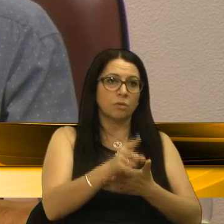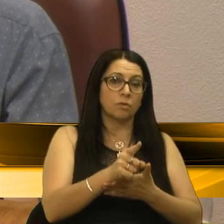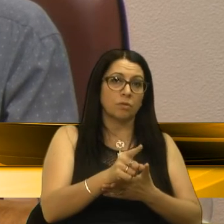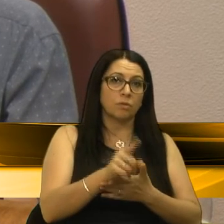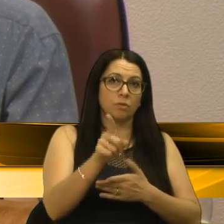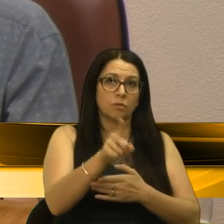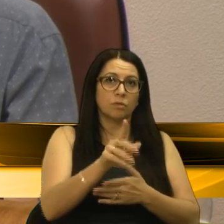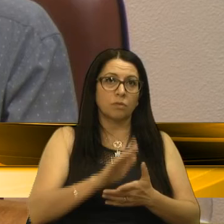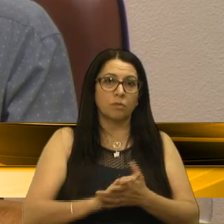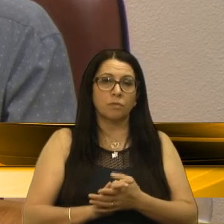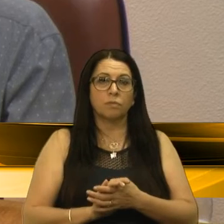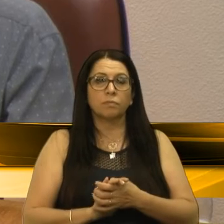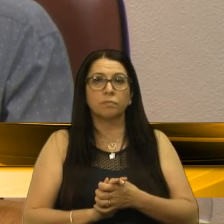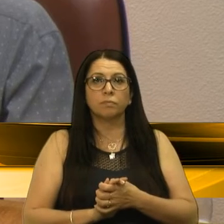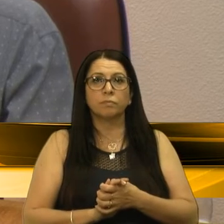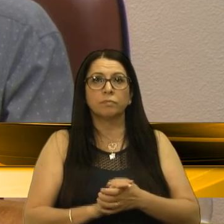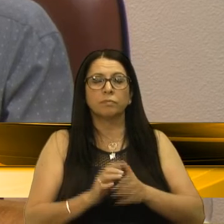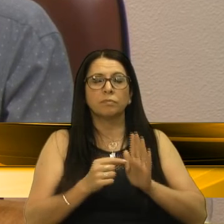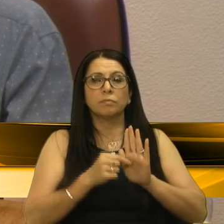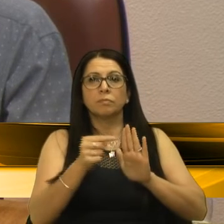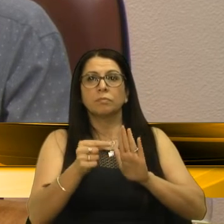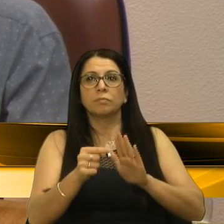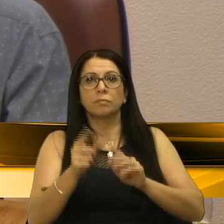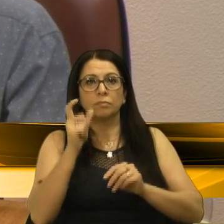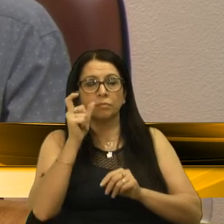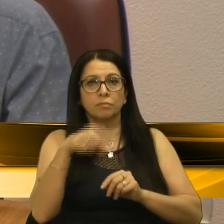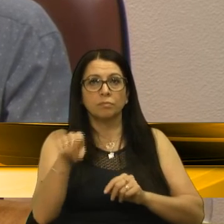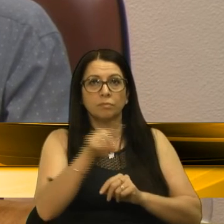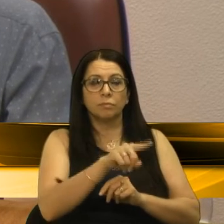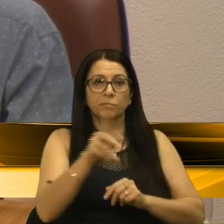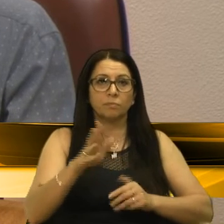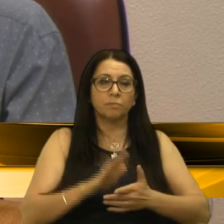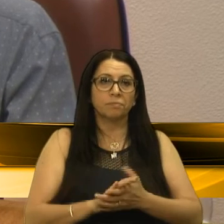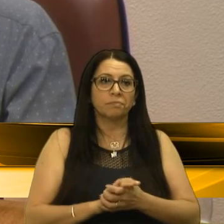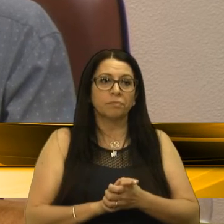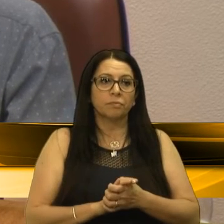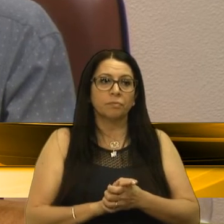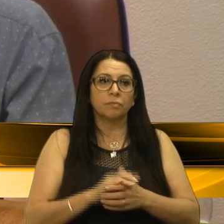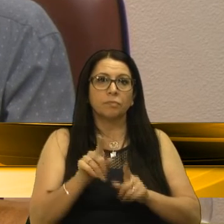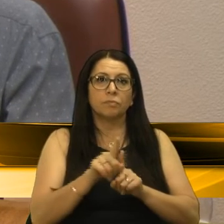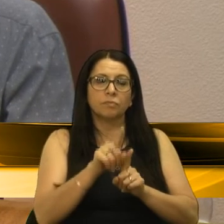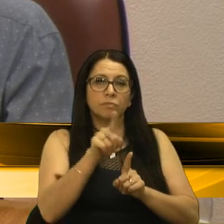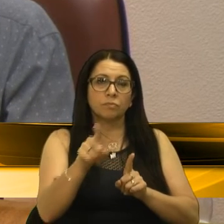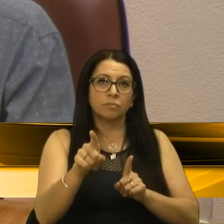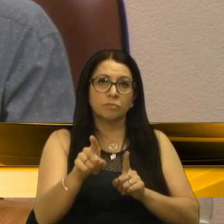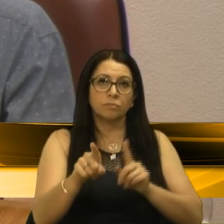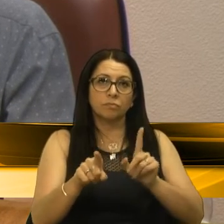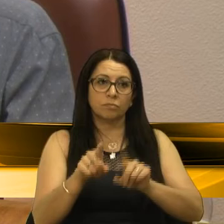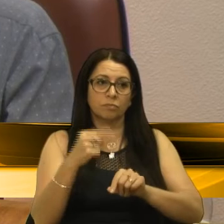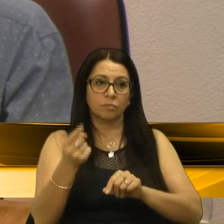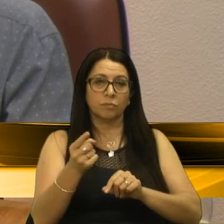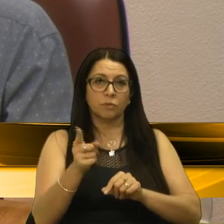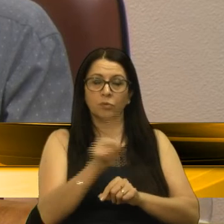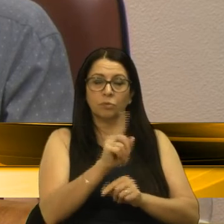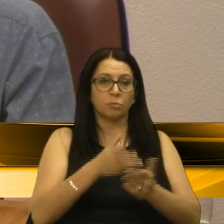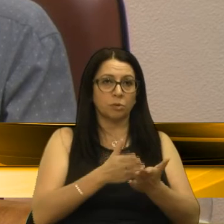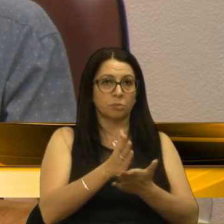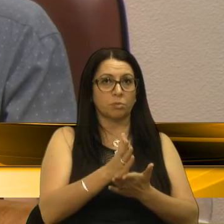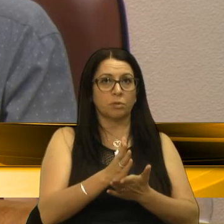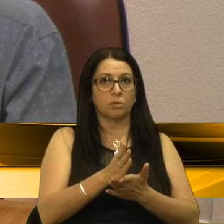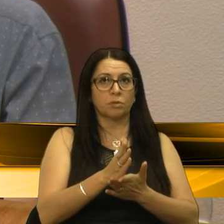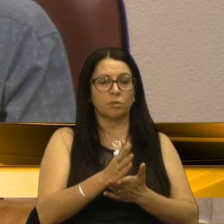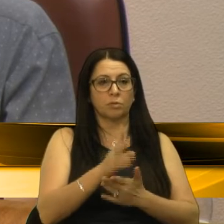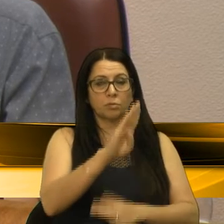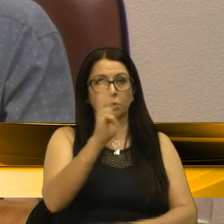convenções internacionais de direitos humanos, ao interesse da União, já que, em caso de descumprimento, é a